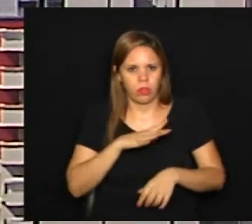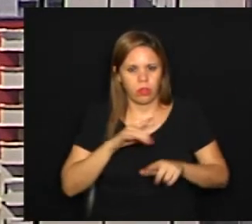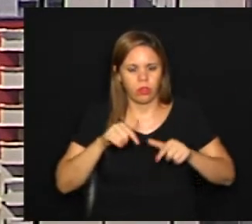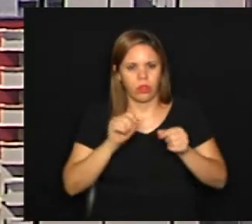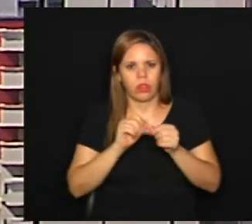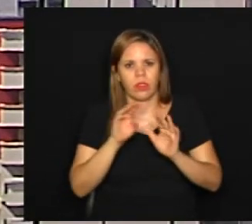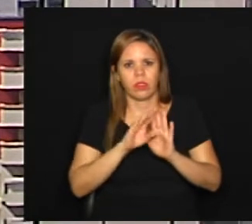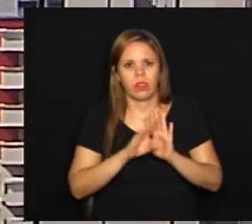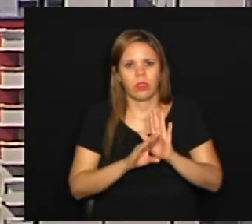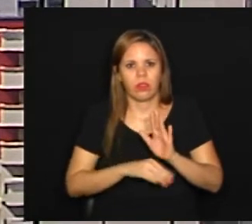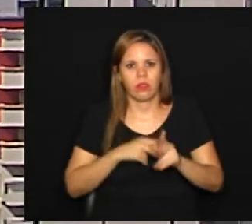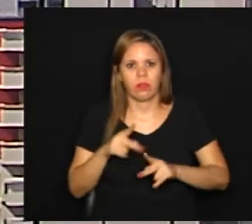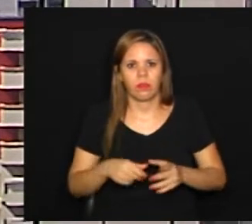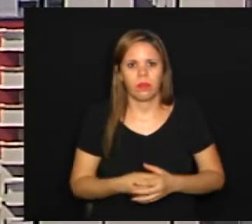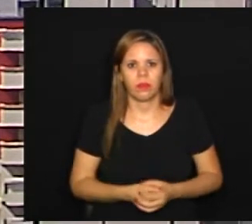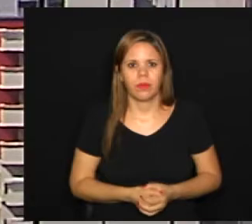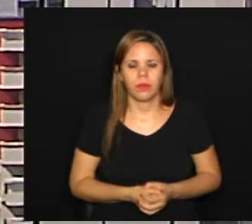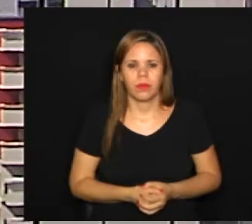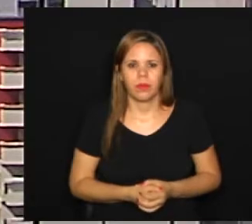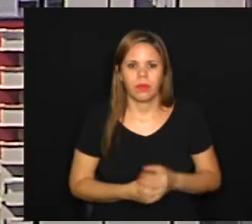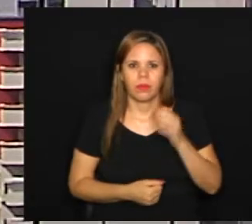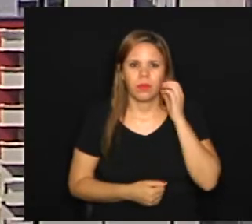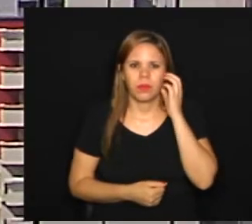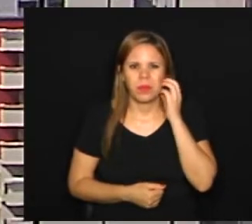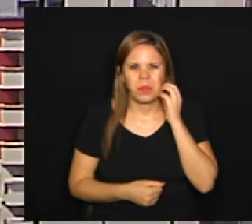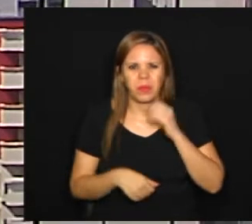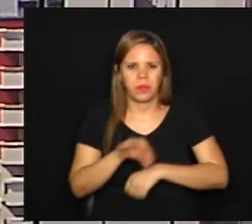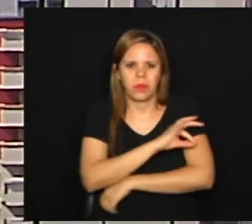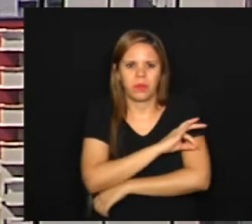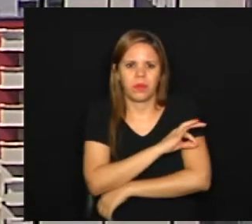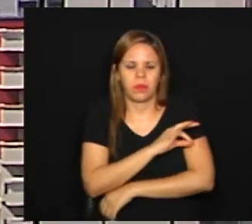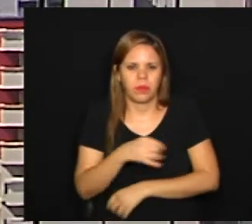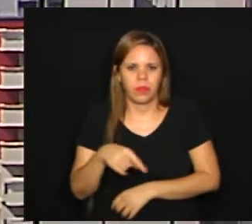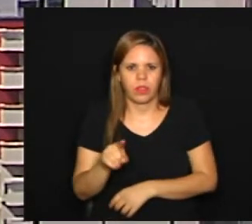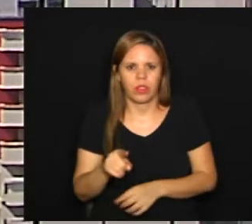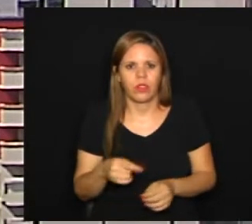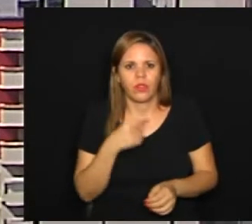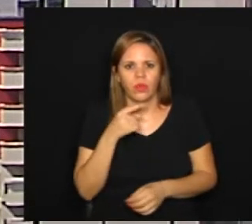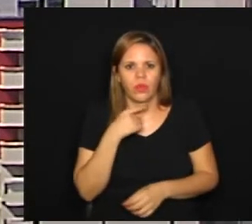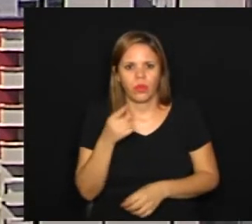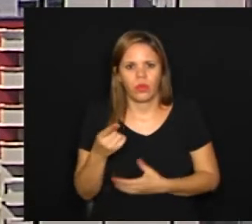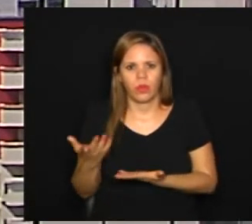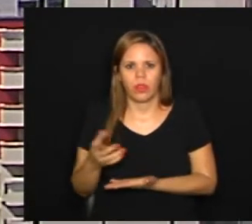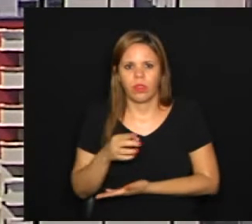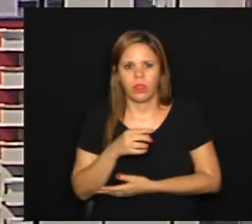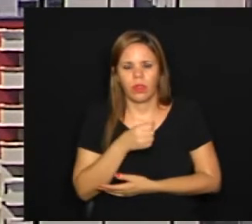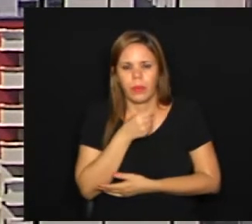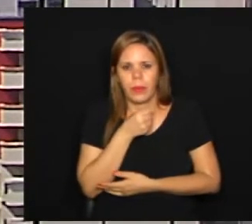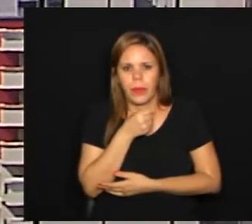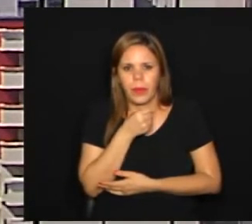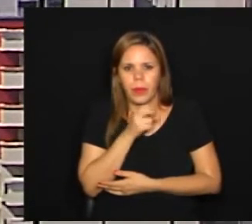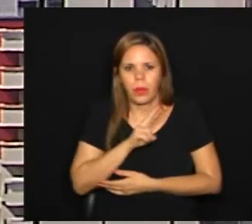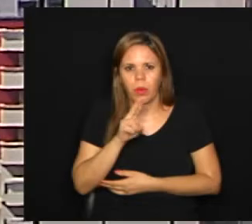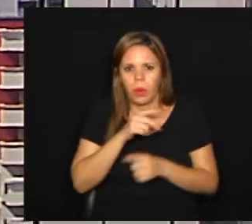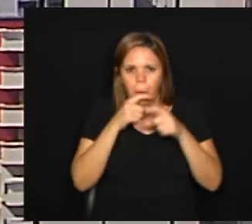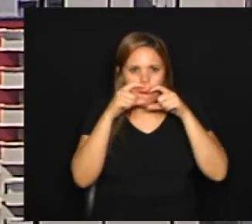tomando, a Maria está na Prefeitura e vai nos tirar as dúvidas. Rita, uso de